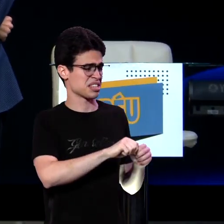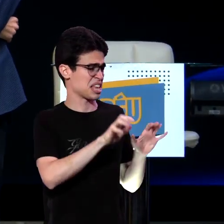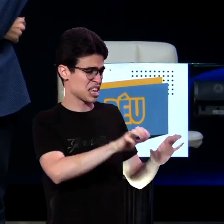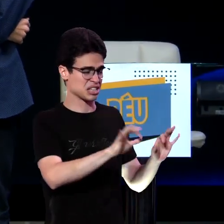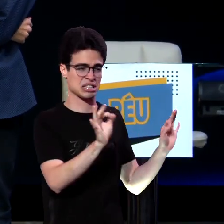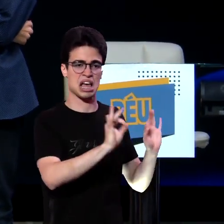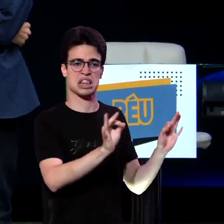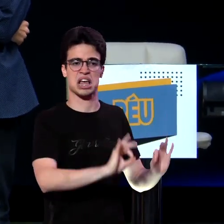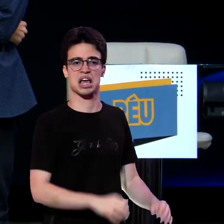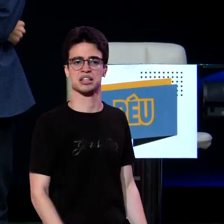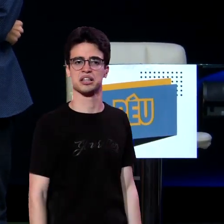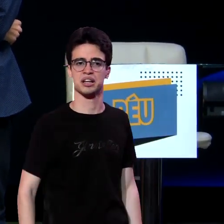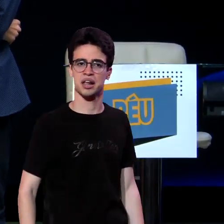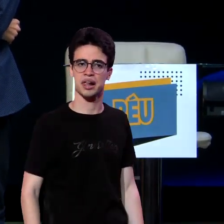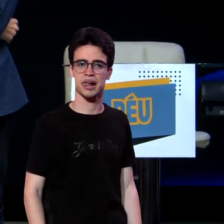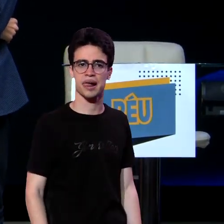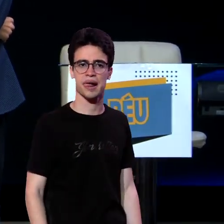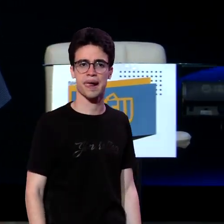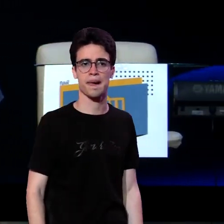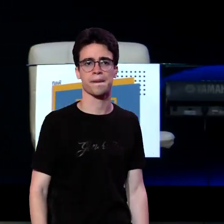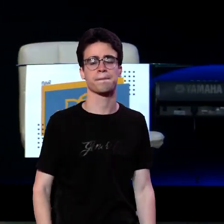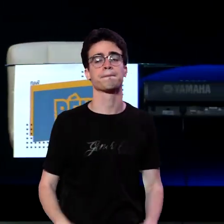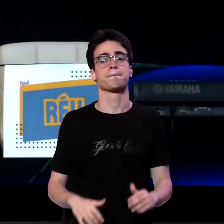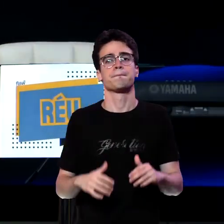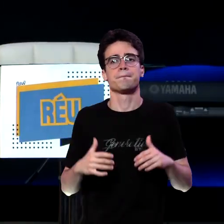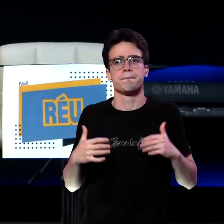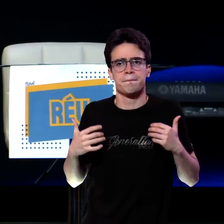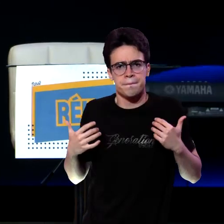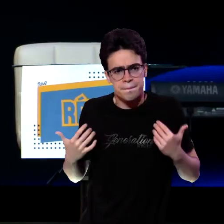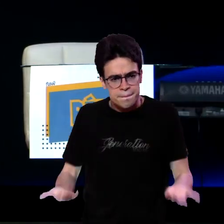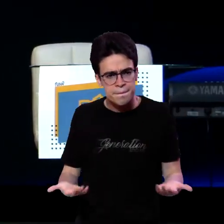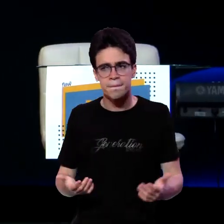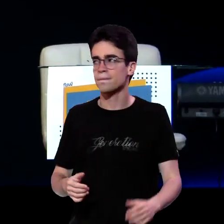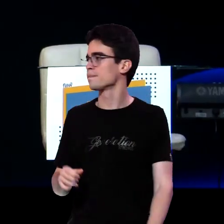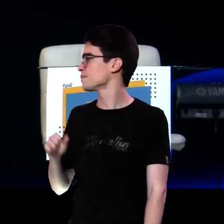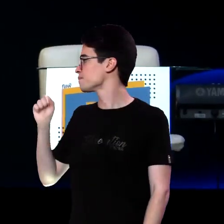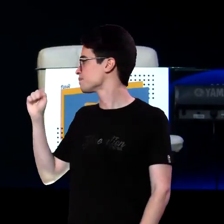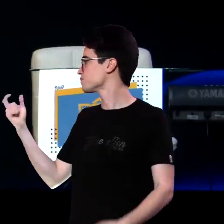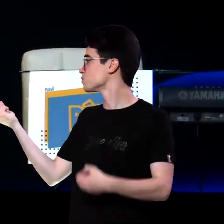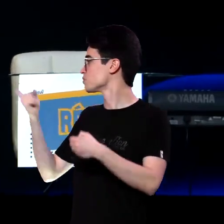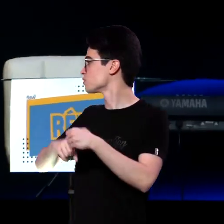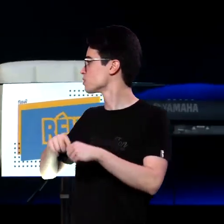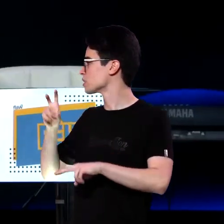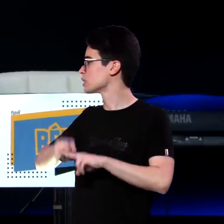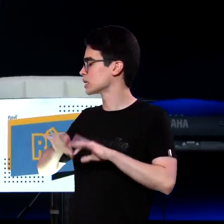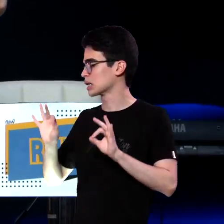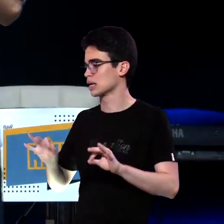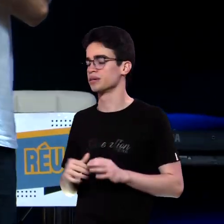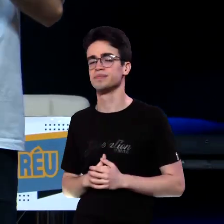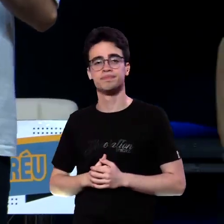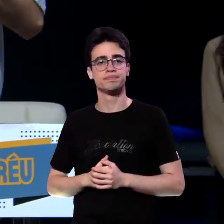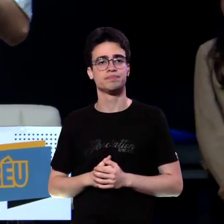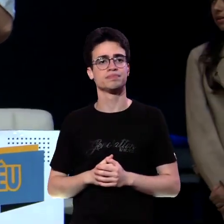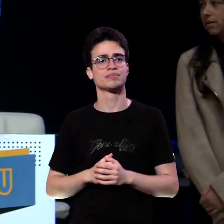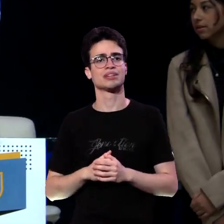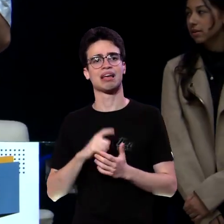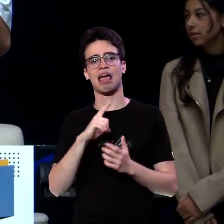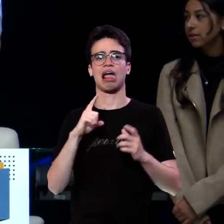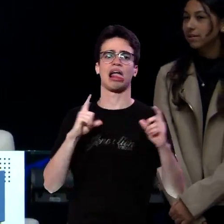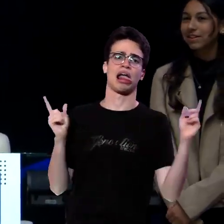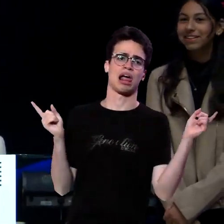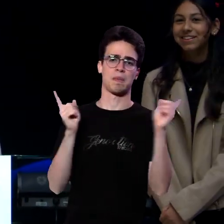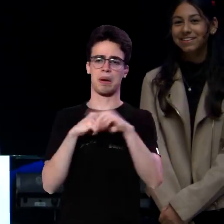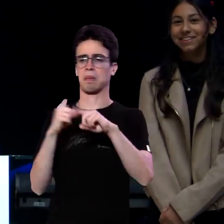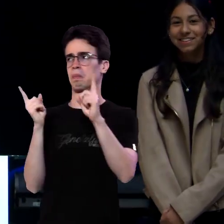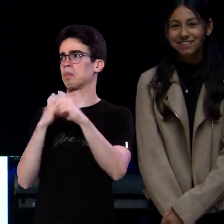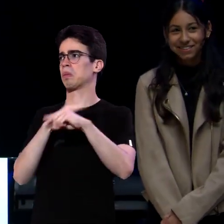não. E aí, eles ficam, pode voltar para o lugar, eles ficam nessa dança de